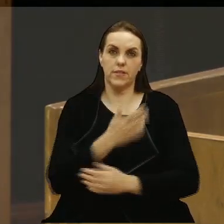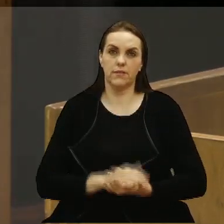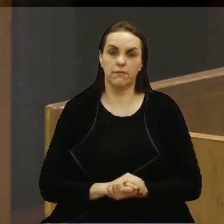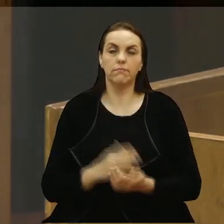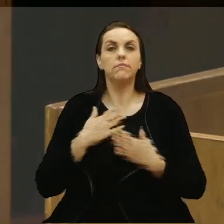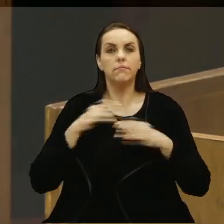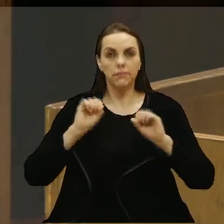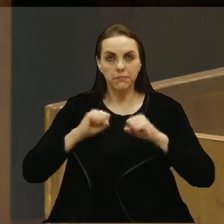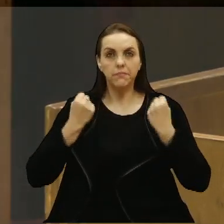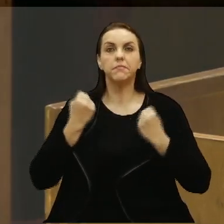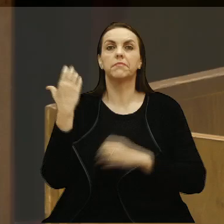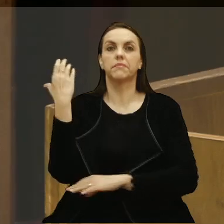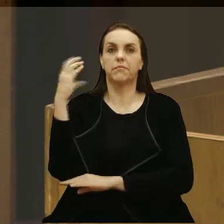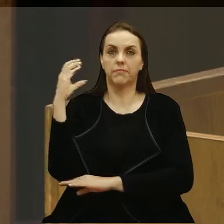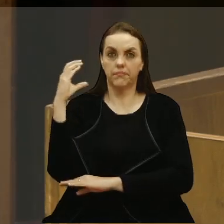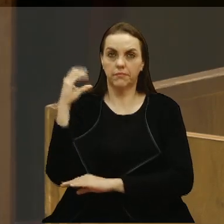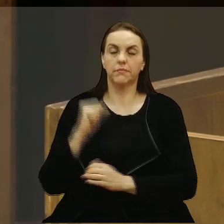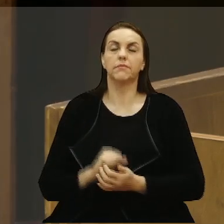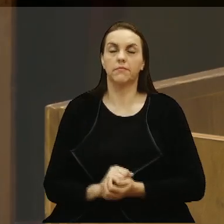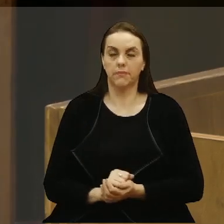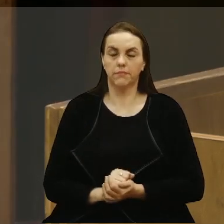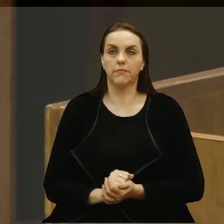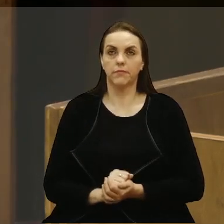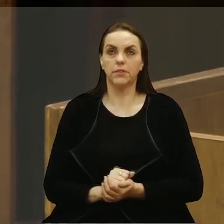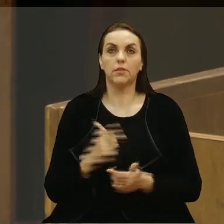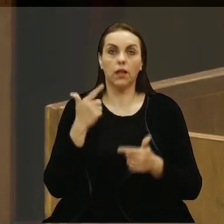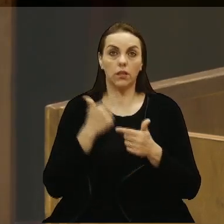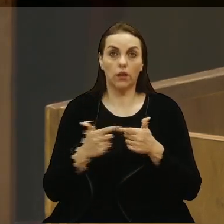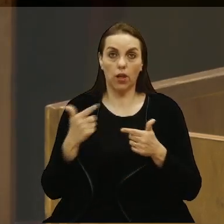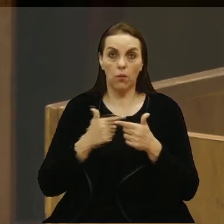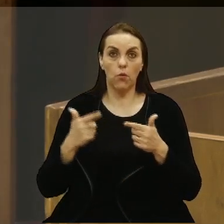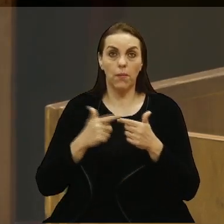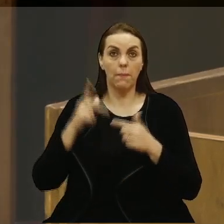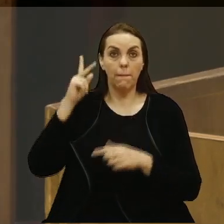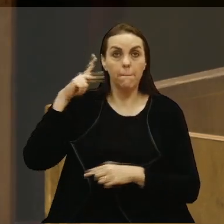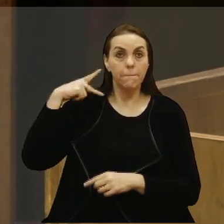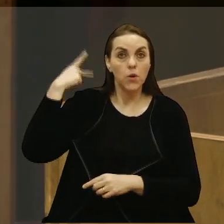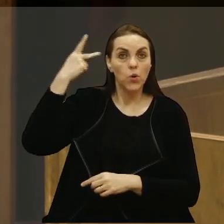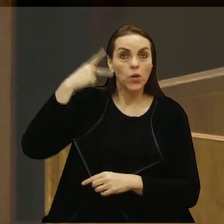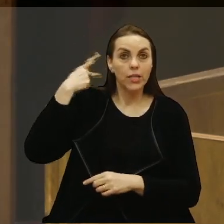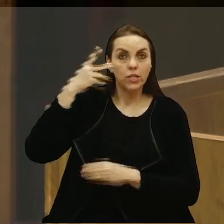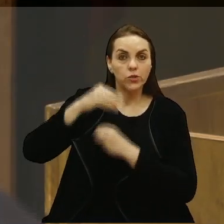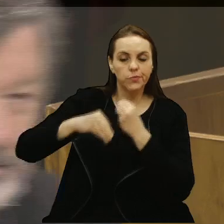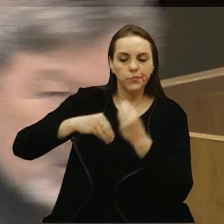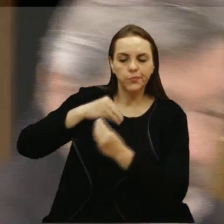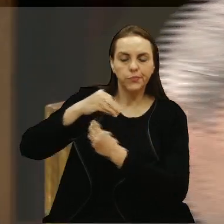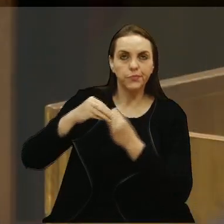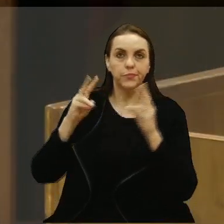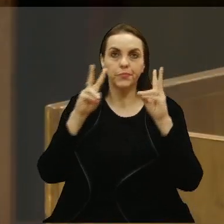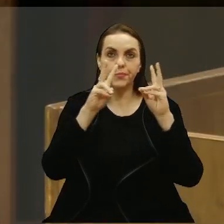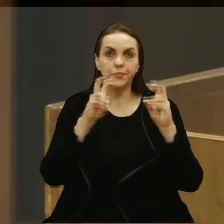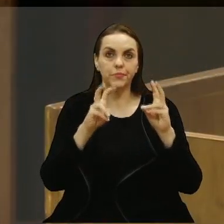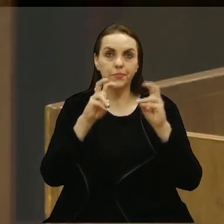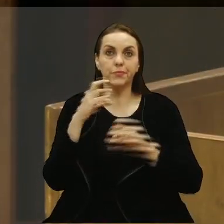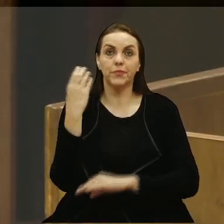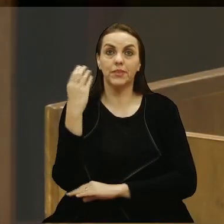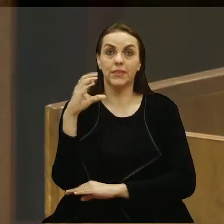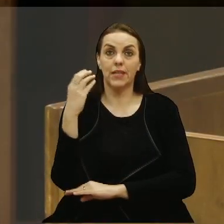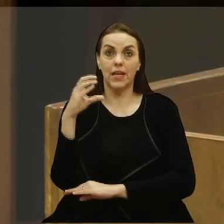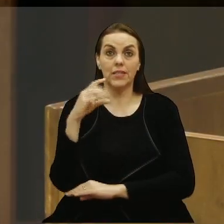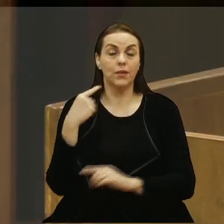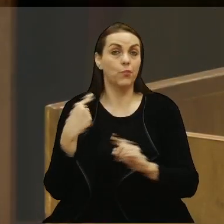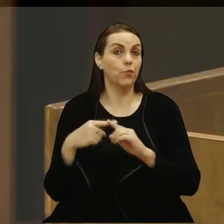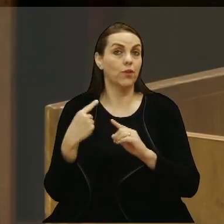a ciência. E o problema da politização de um tema que é científico é o fato hoje que a